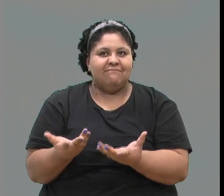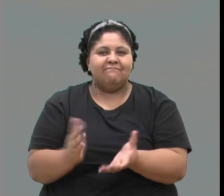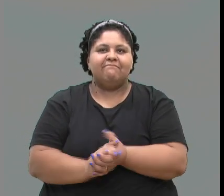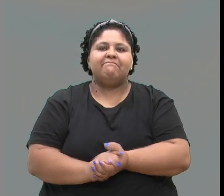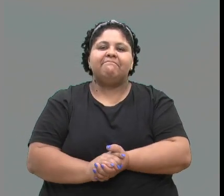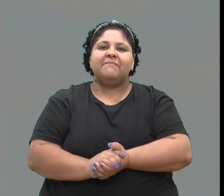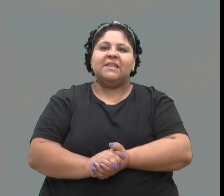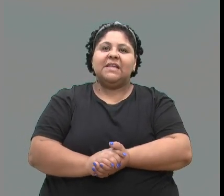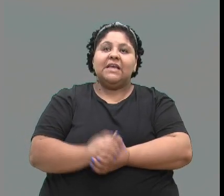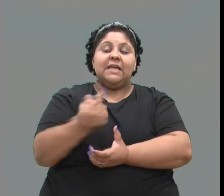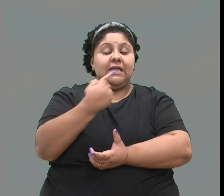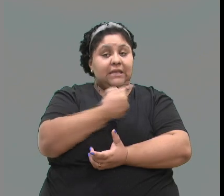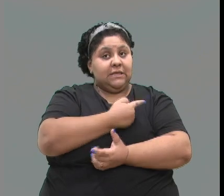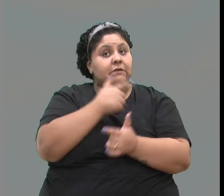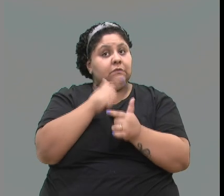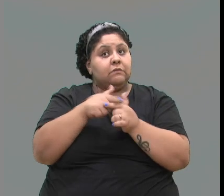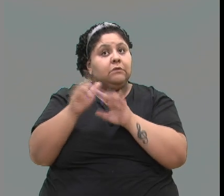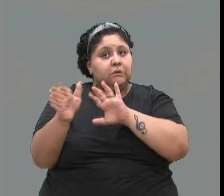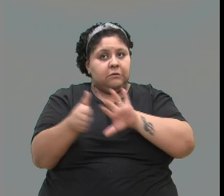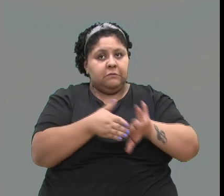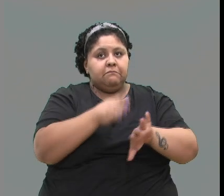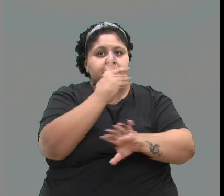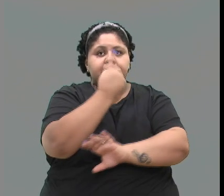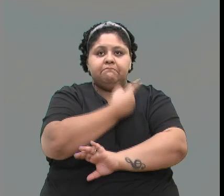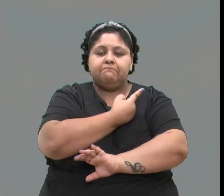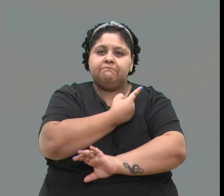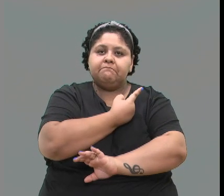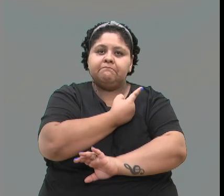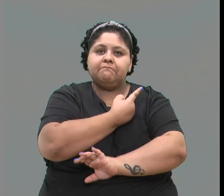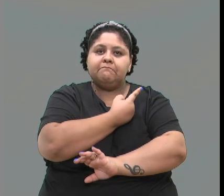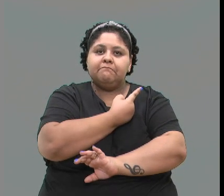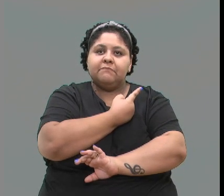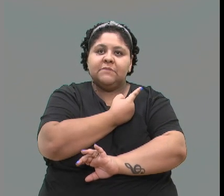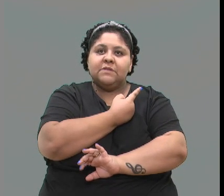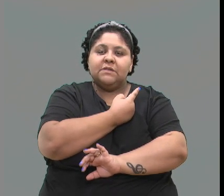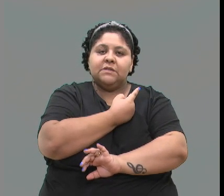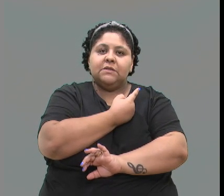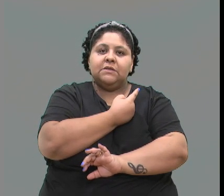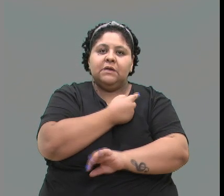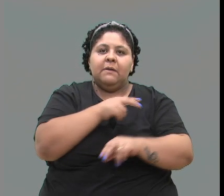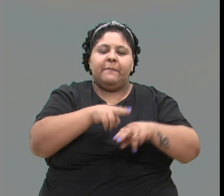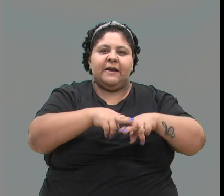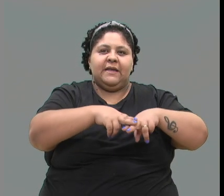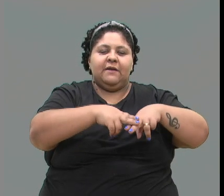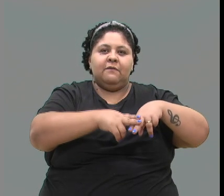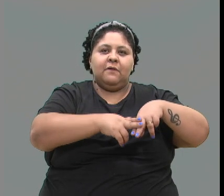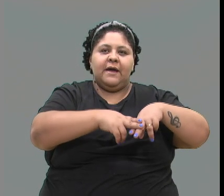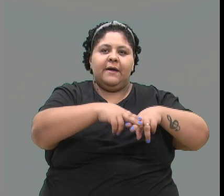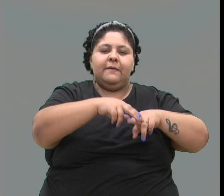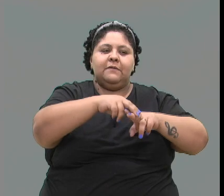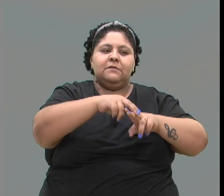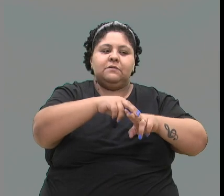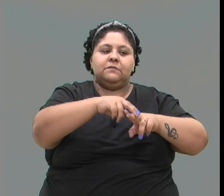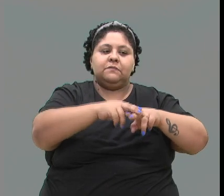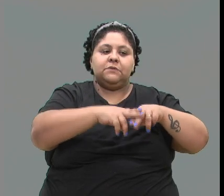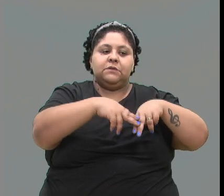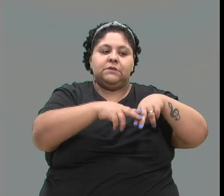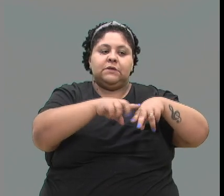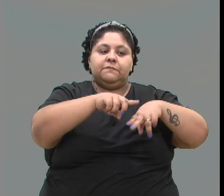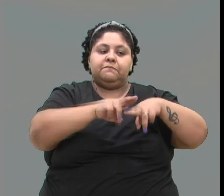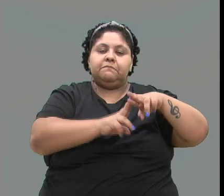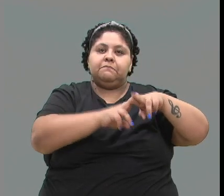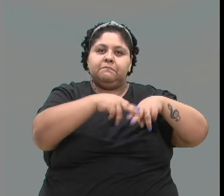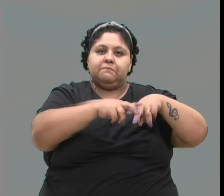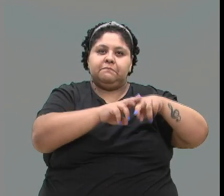Esse é um dos casos. Pode passar os outros aí. Esse é um parquinho, ó. Esse é o parquinho na rua